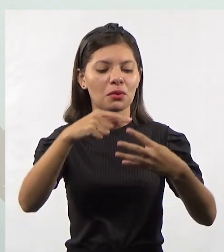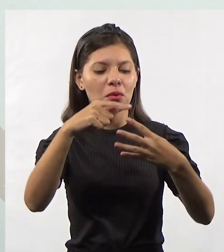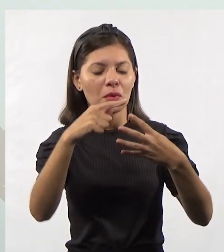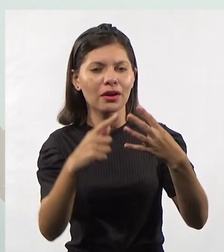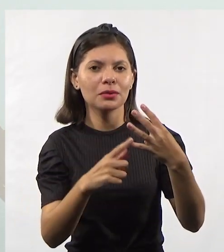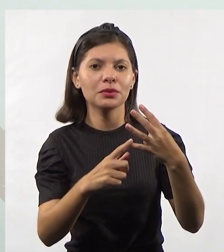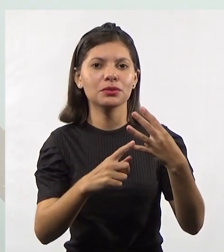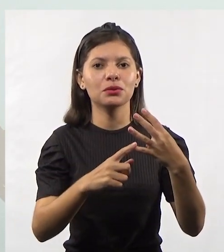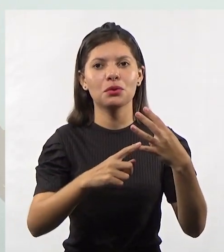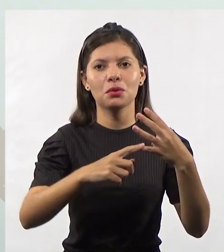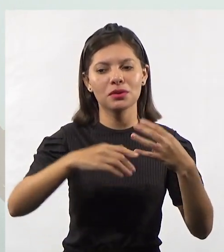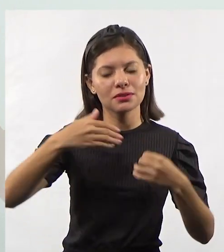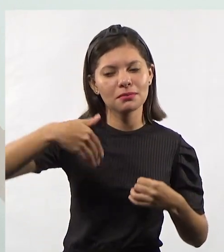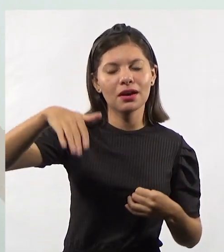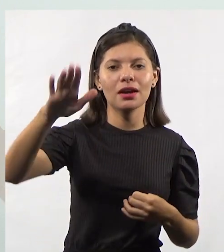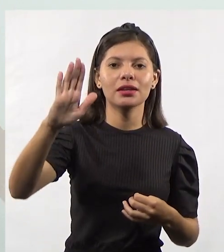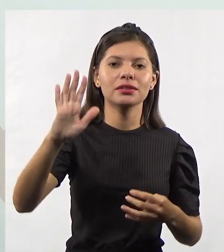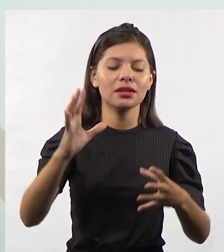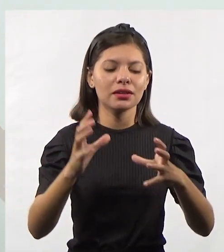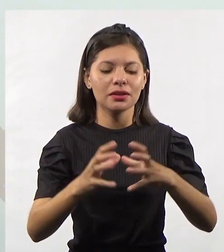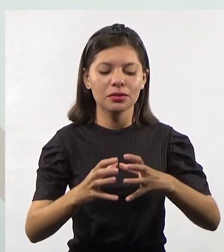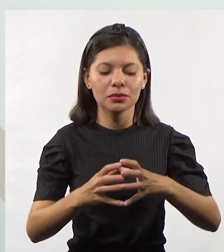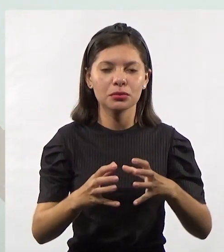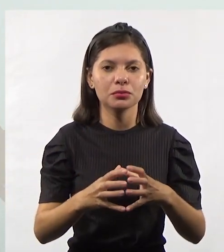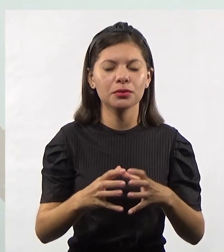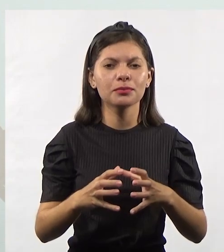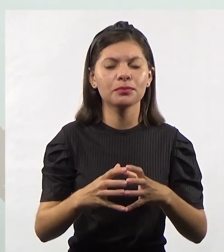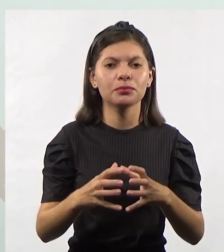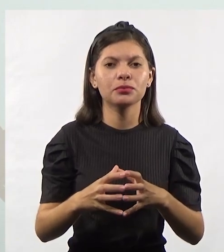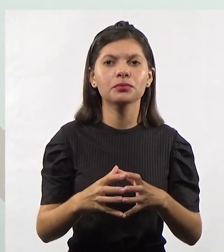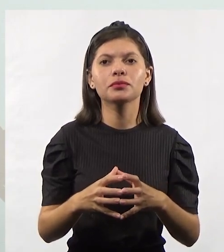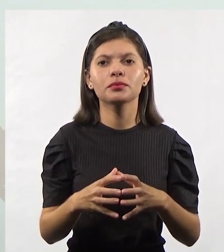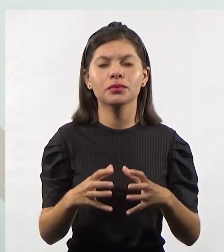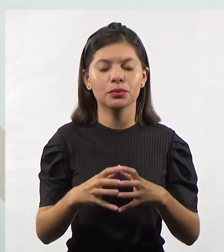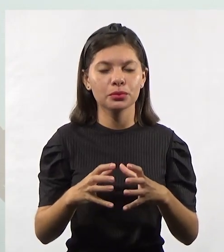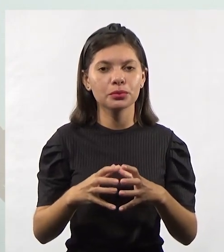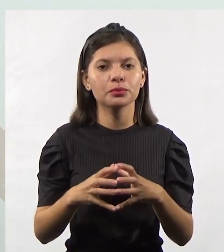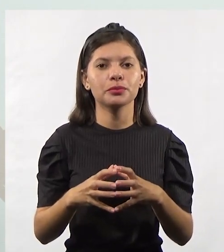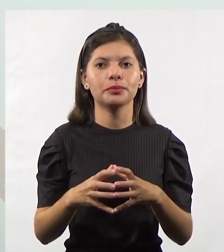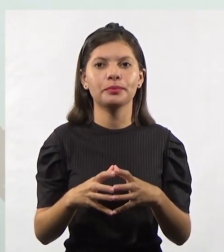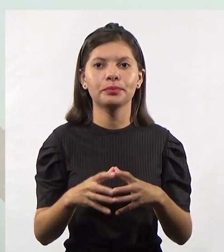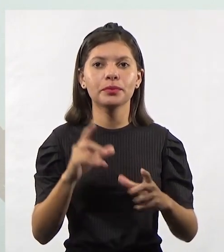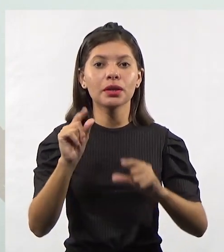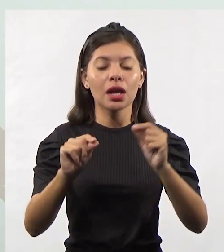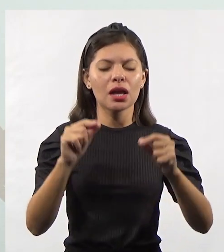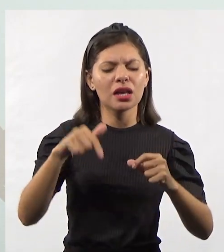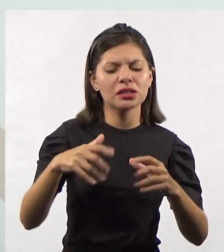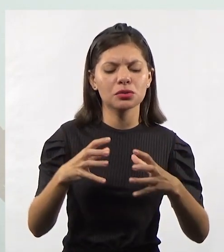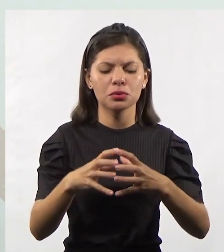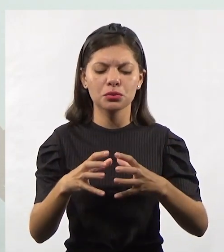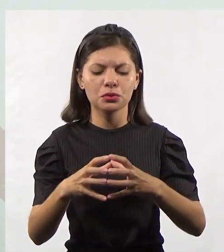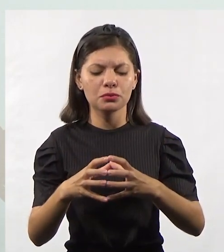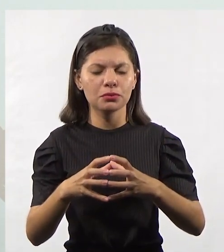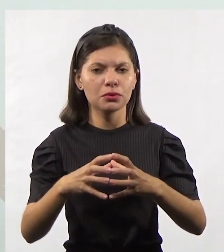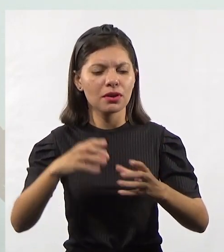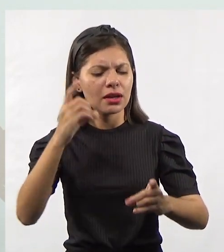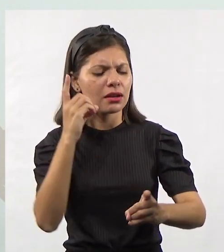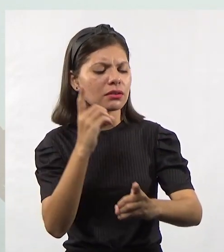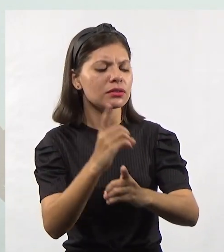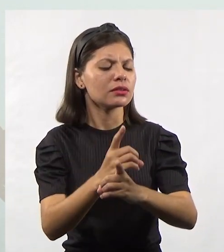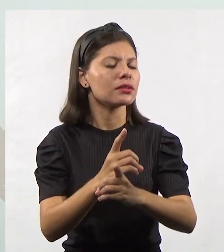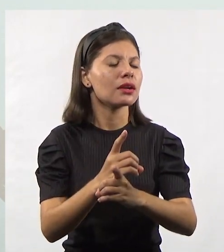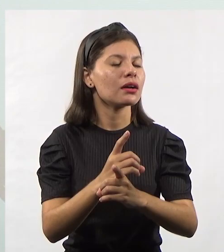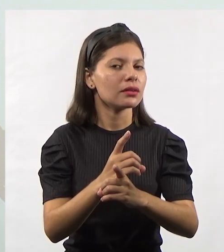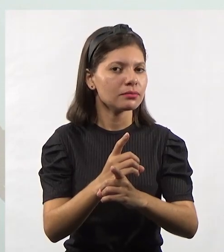mais aí eu tenho grupo então quatro pessoas ou mais formam um grupo E aí esse grupo vai se reunir algumas vezes